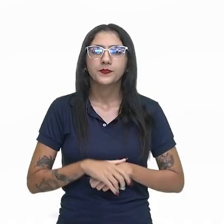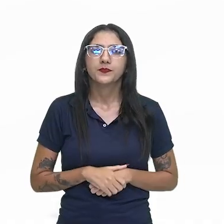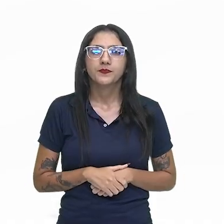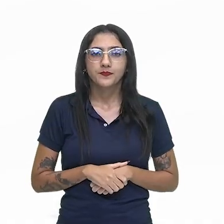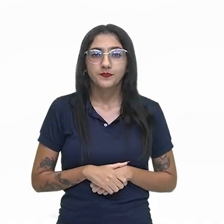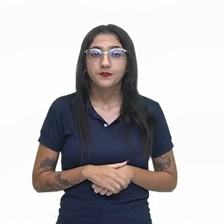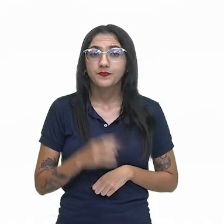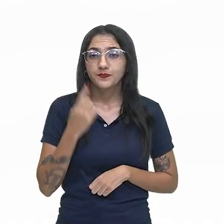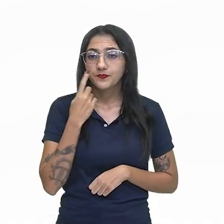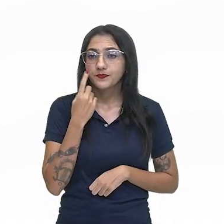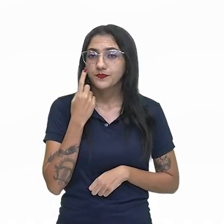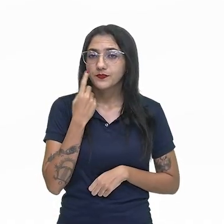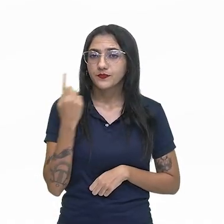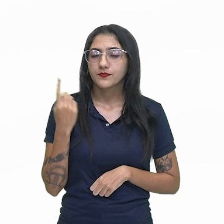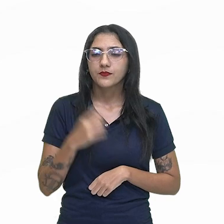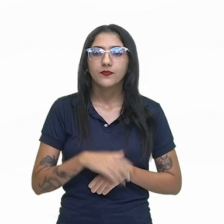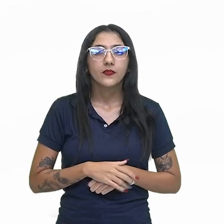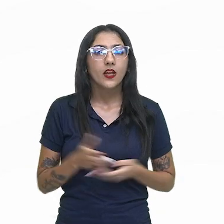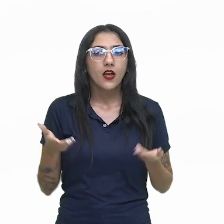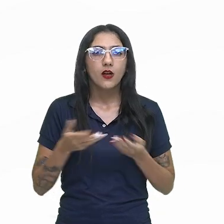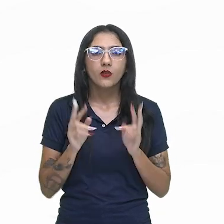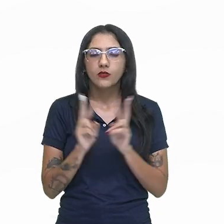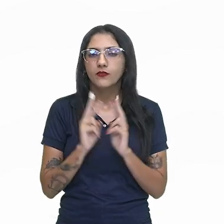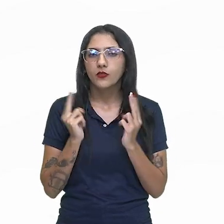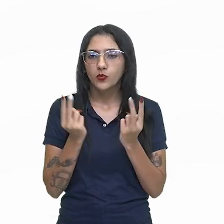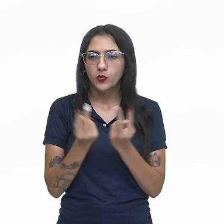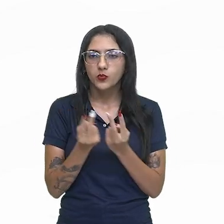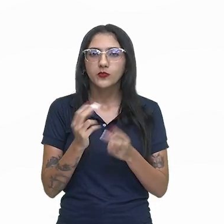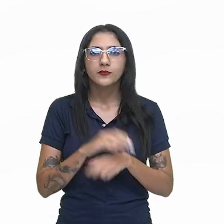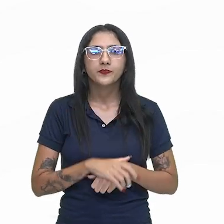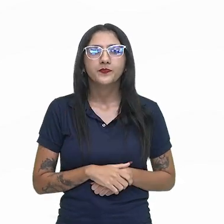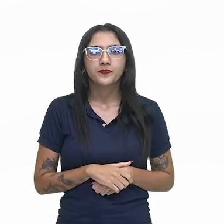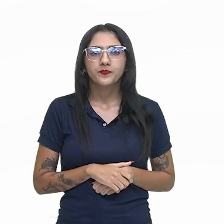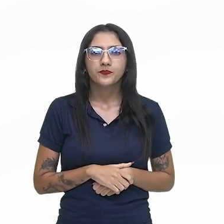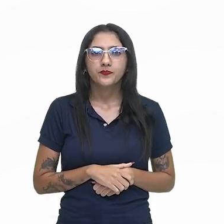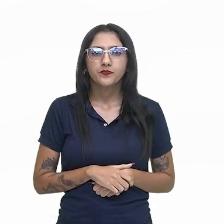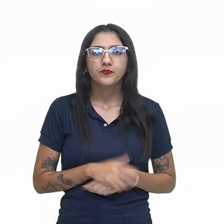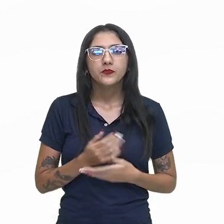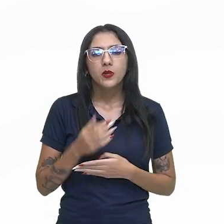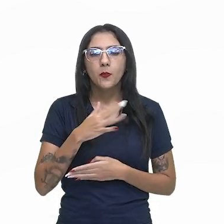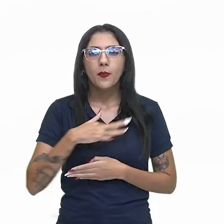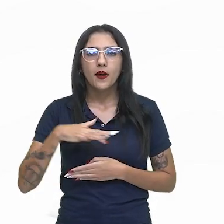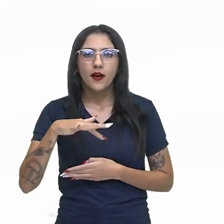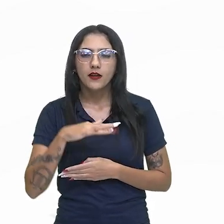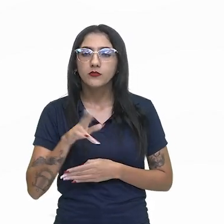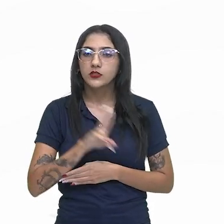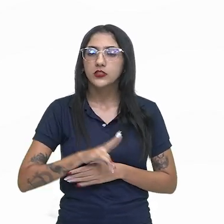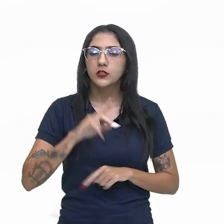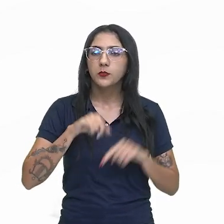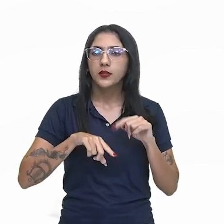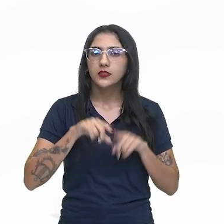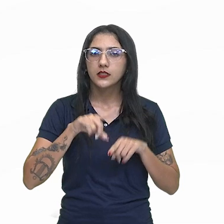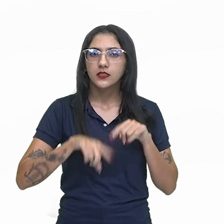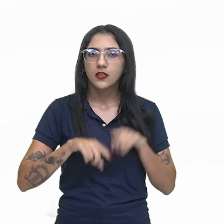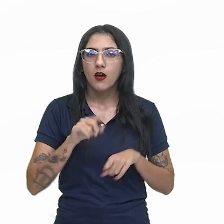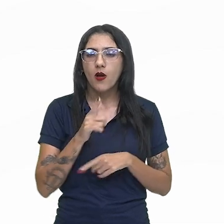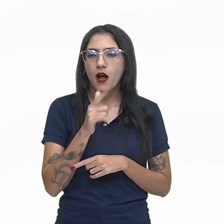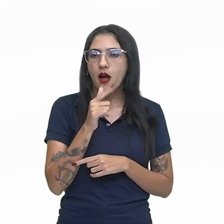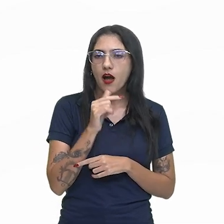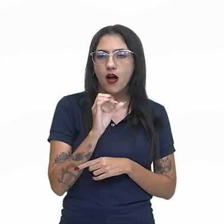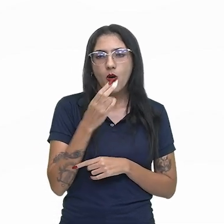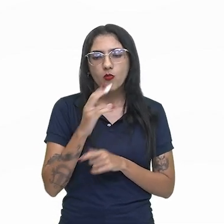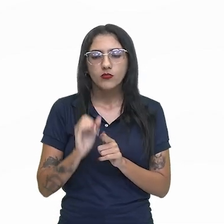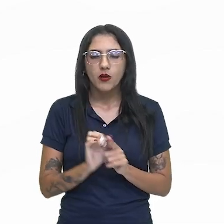aí o nosso tema, né, agora falando de volume. A medida do espaço ocupada por um sólido, por um líquido ou por